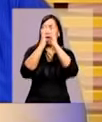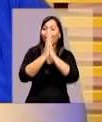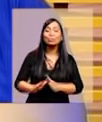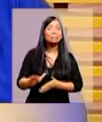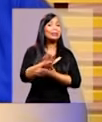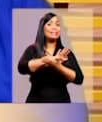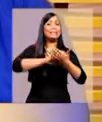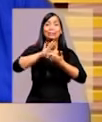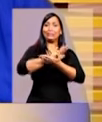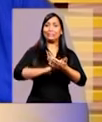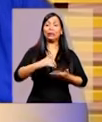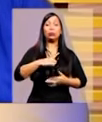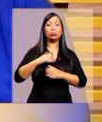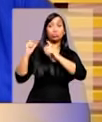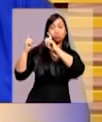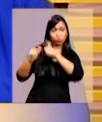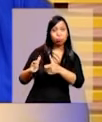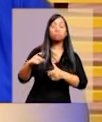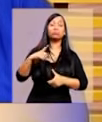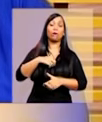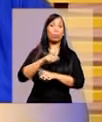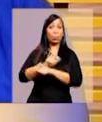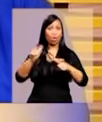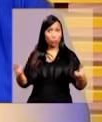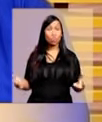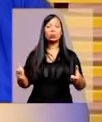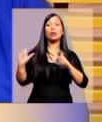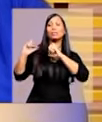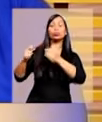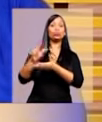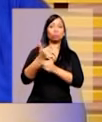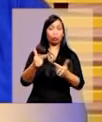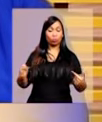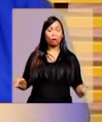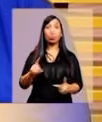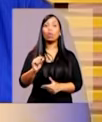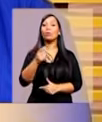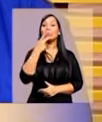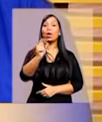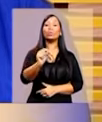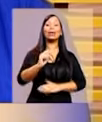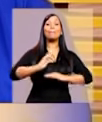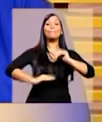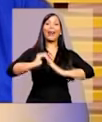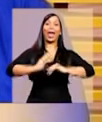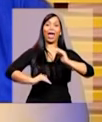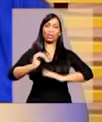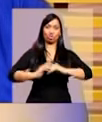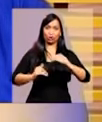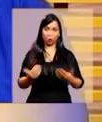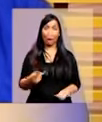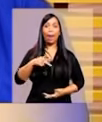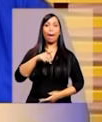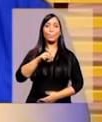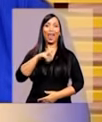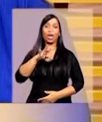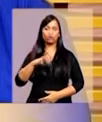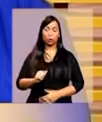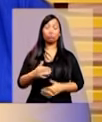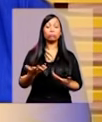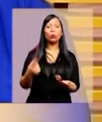existe culto. Quer dizer, em algumas tradições, a maioria das tradições não existe. A gente chama quase tudo de prática. Nós